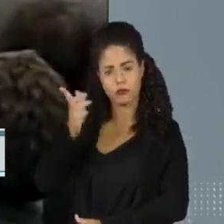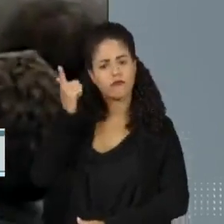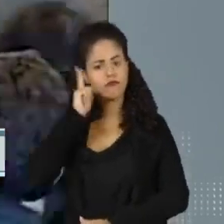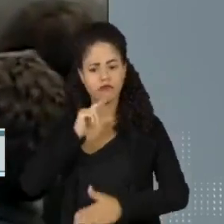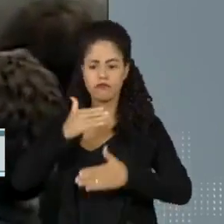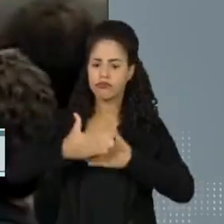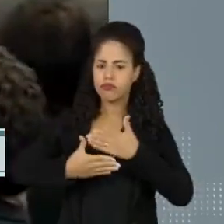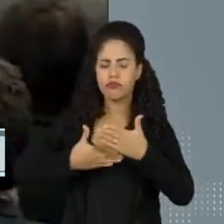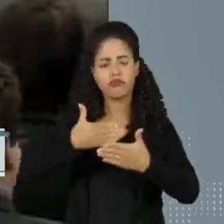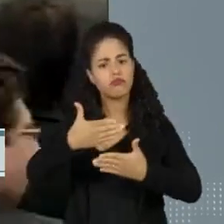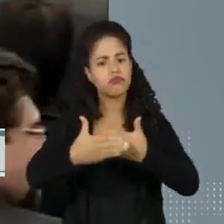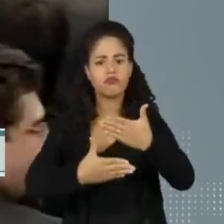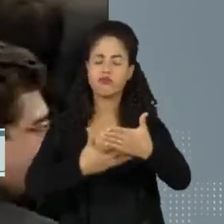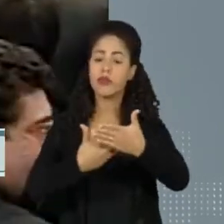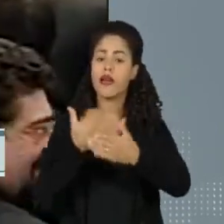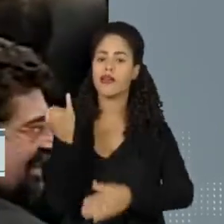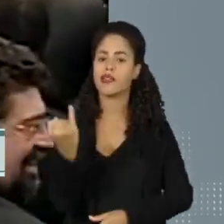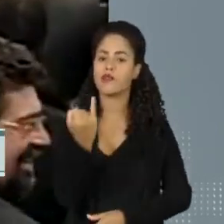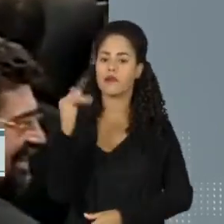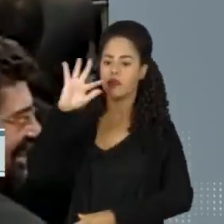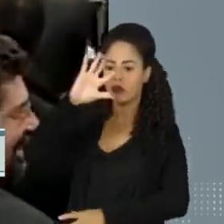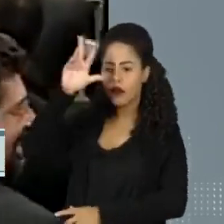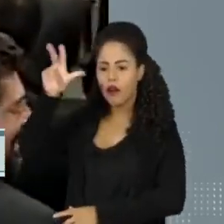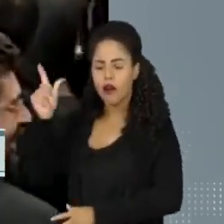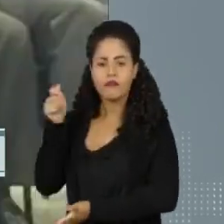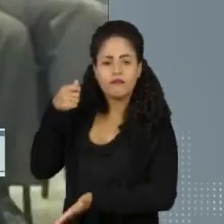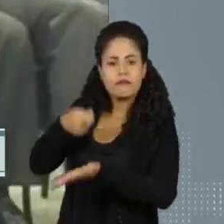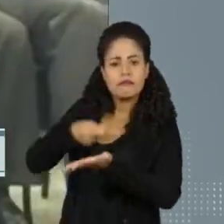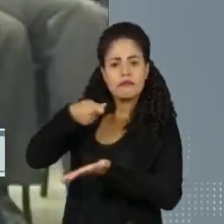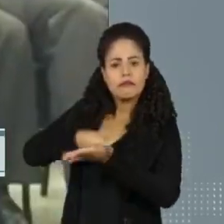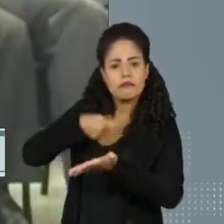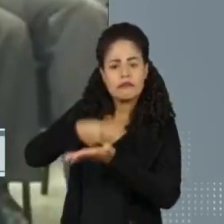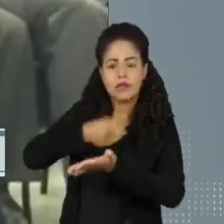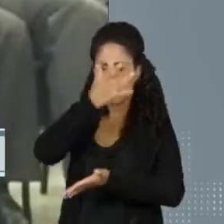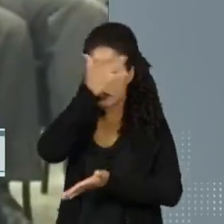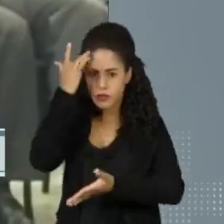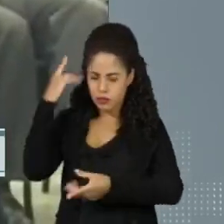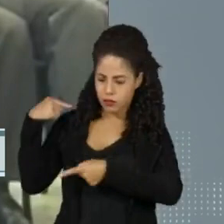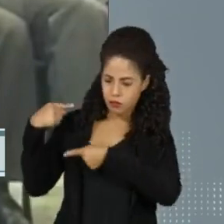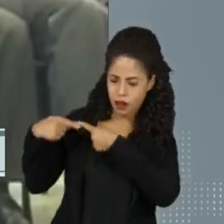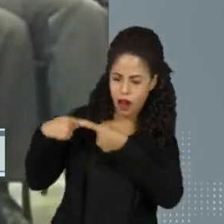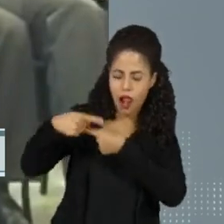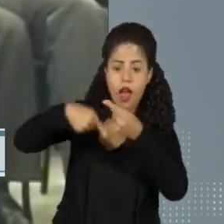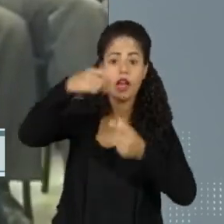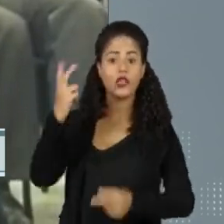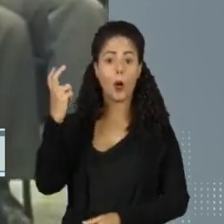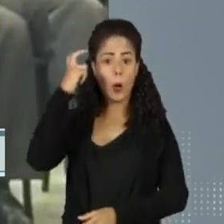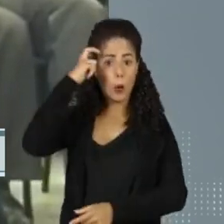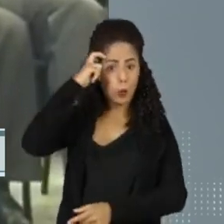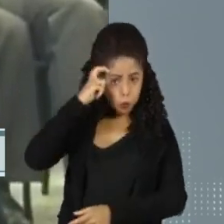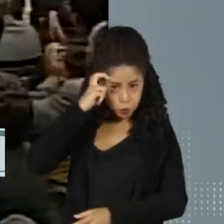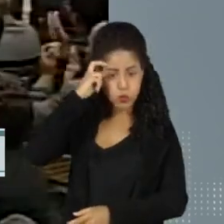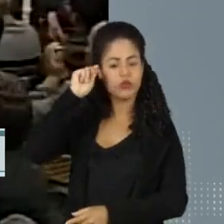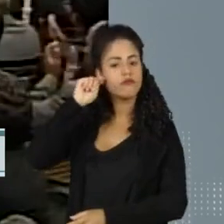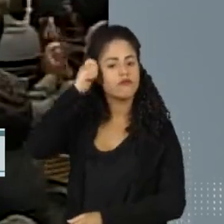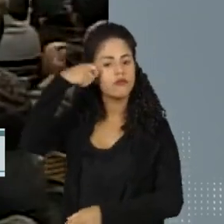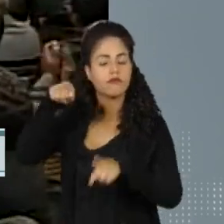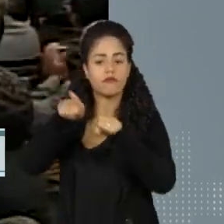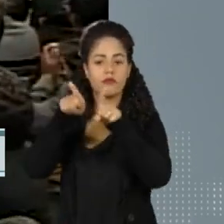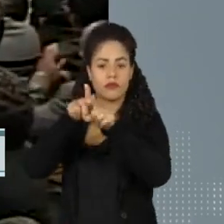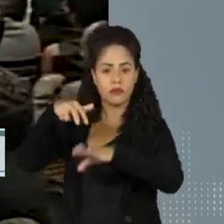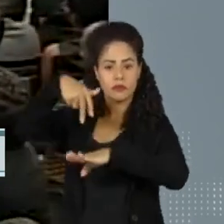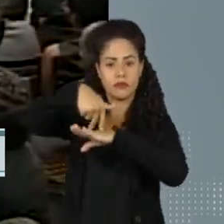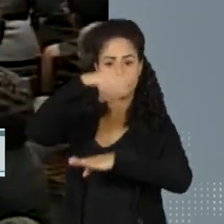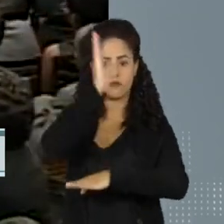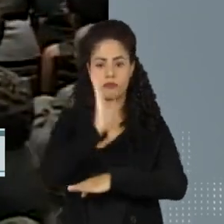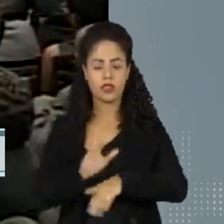medida visa a valorização da África, da luta dos africanos e seus descendentes, da cultura negra brasileira e da presença do negro